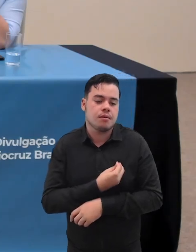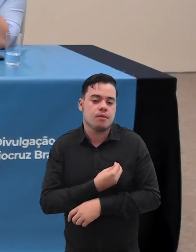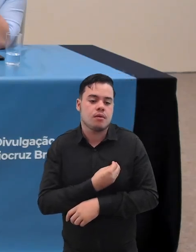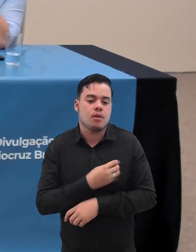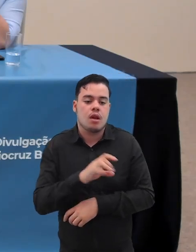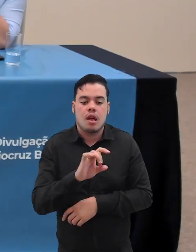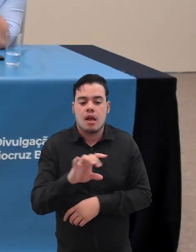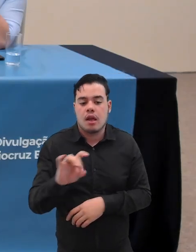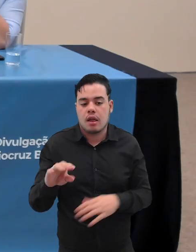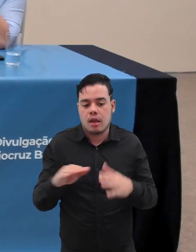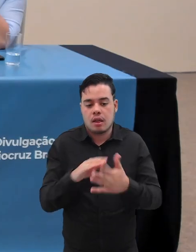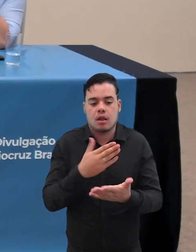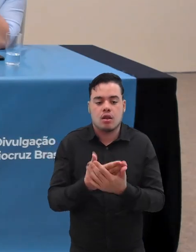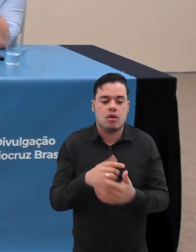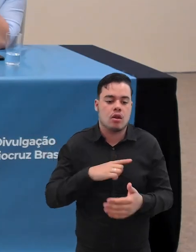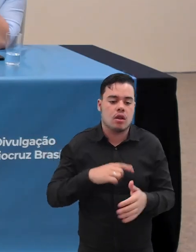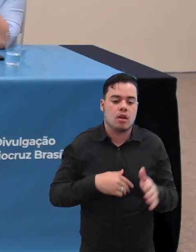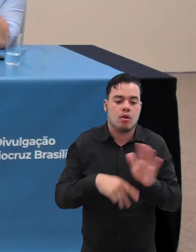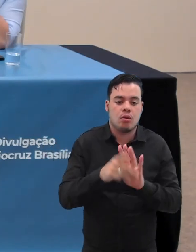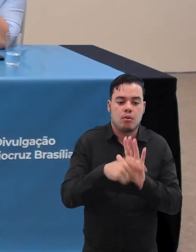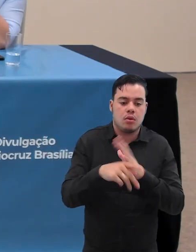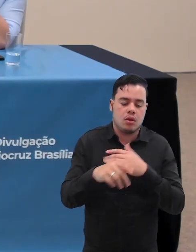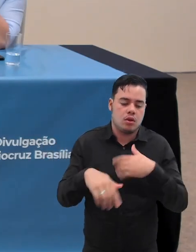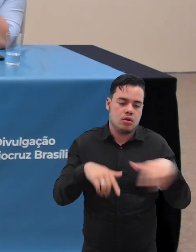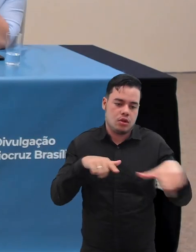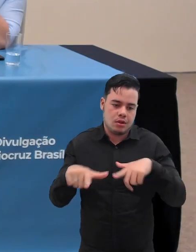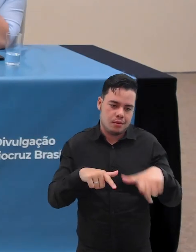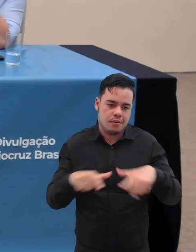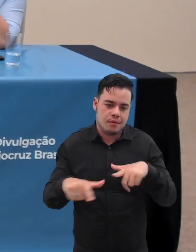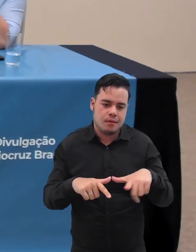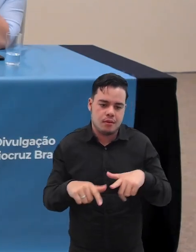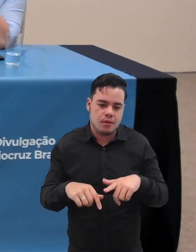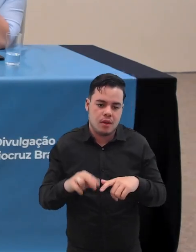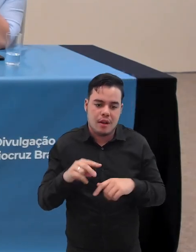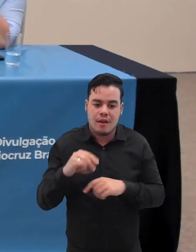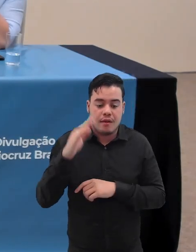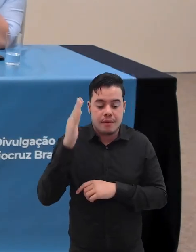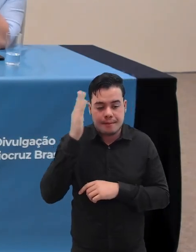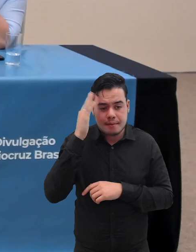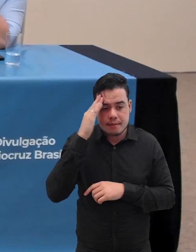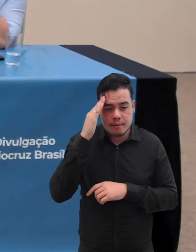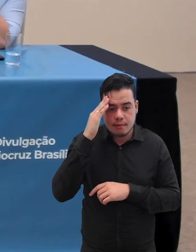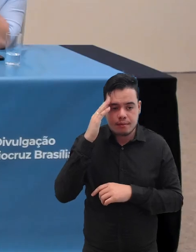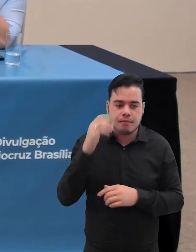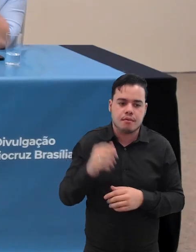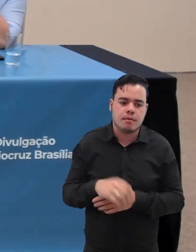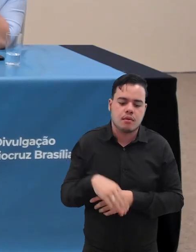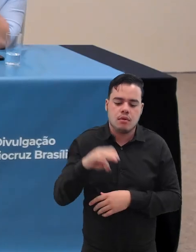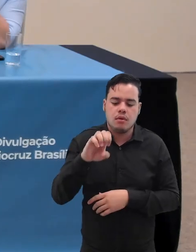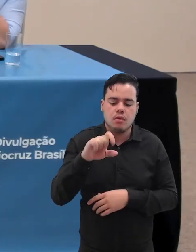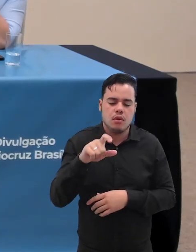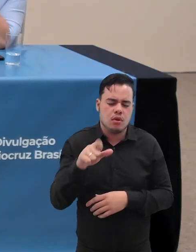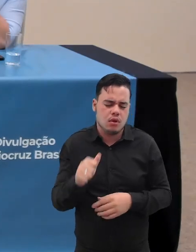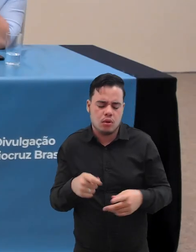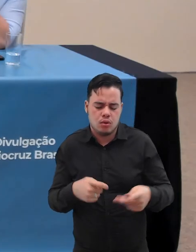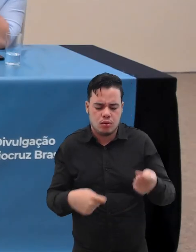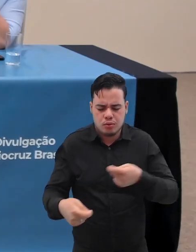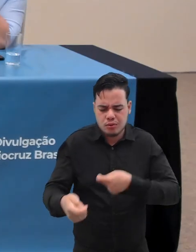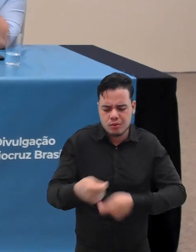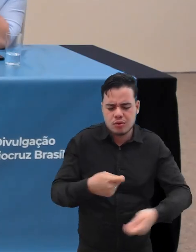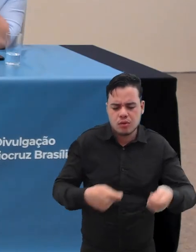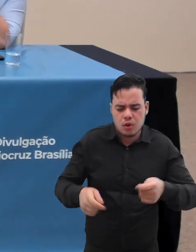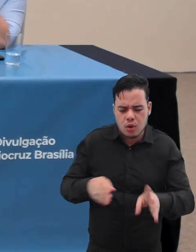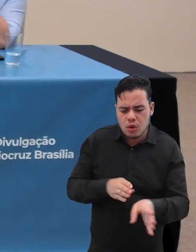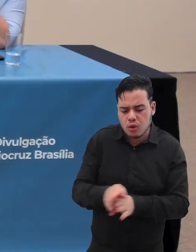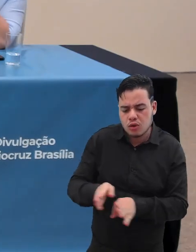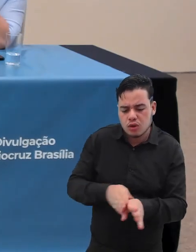cada escola tem um plano de trabalho. Então, a gente vai saber, a partir dos eixos, então, lá ele vai,